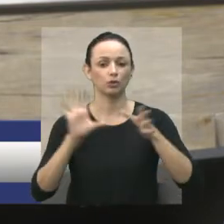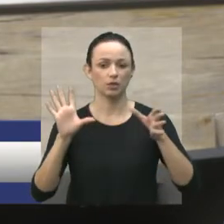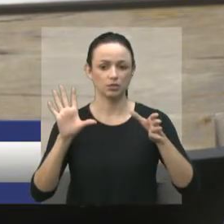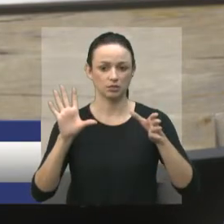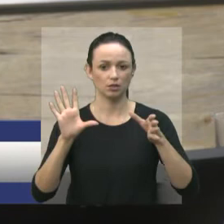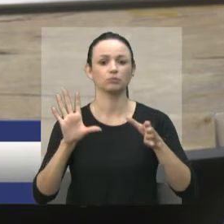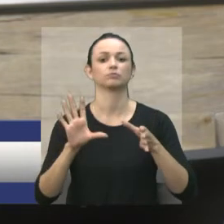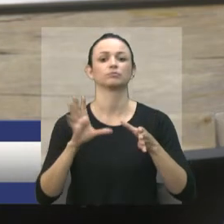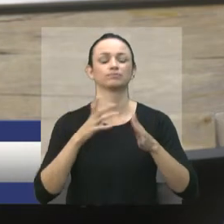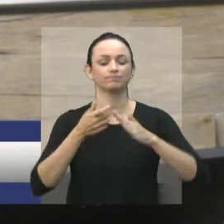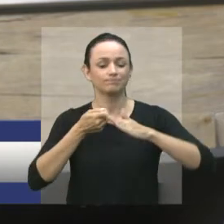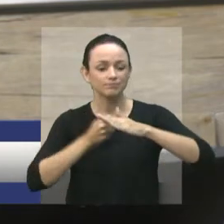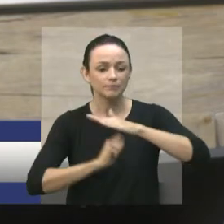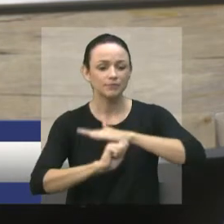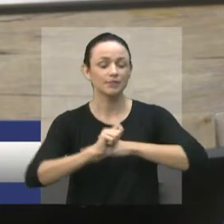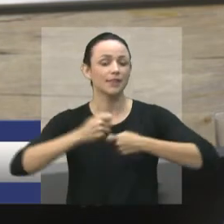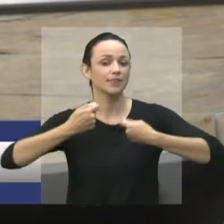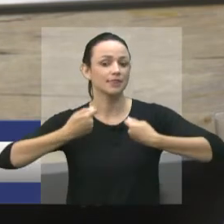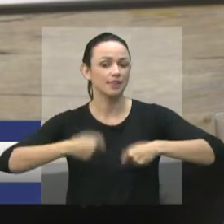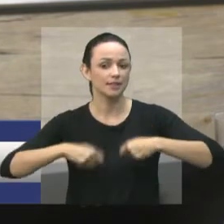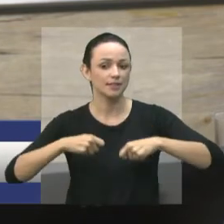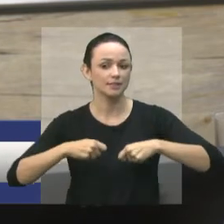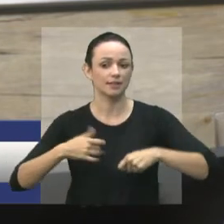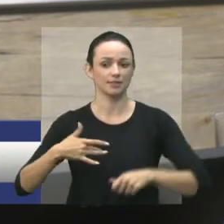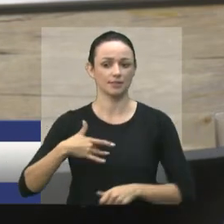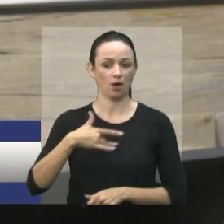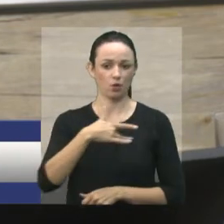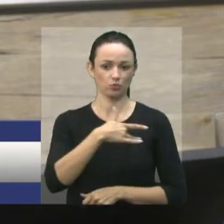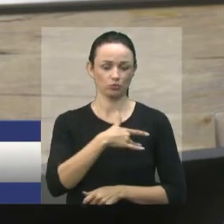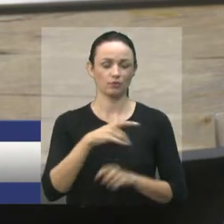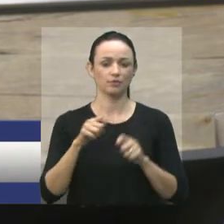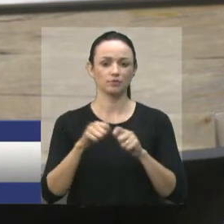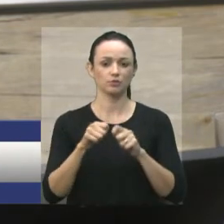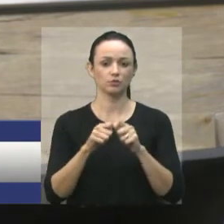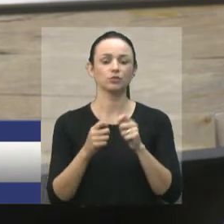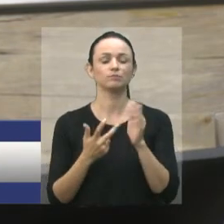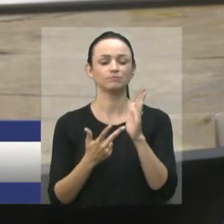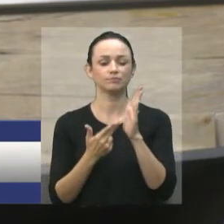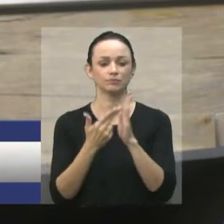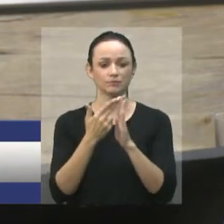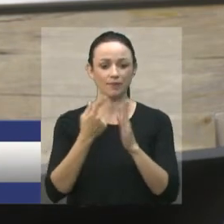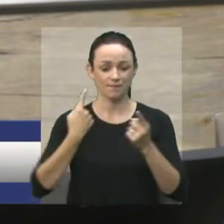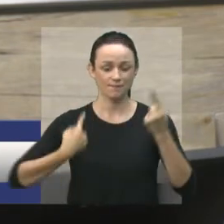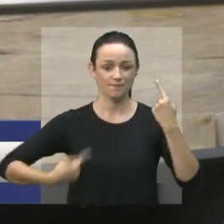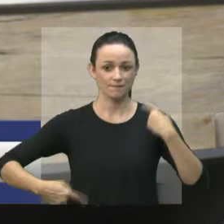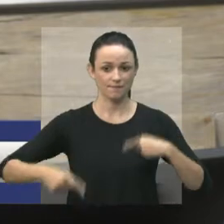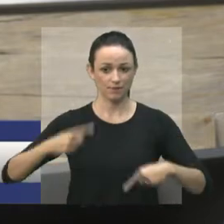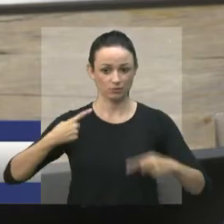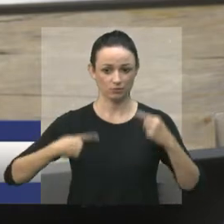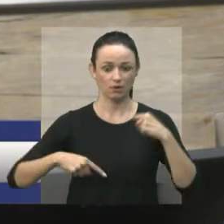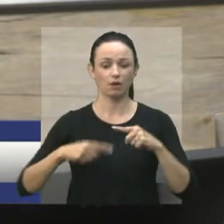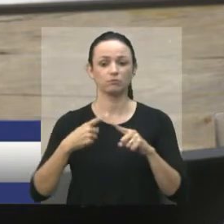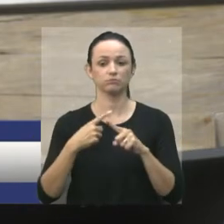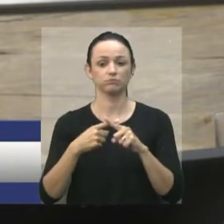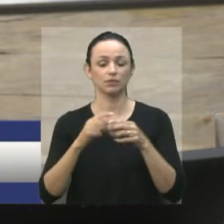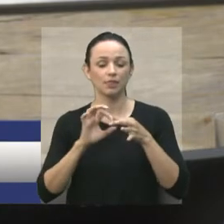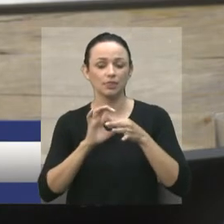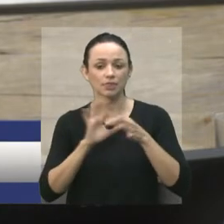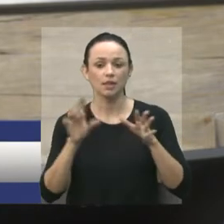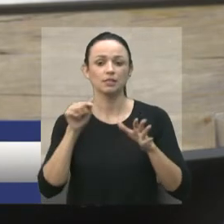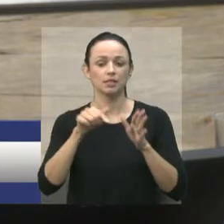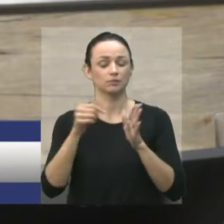promoção dos investimentos necessários na saúde para a realização de cirurgias vasculares, prevendo que sejam deixados